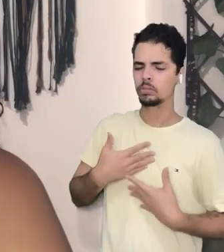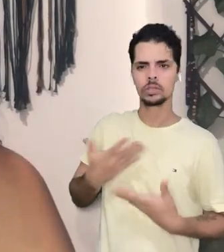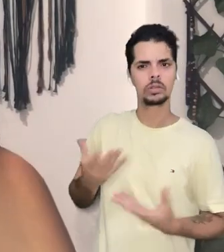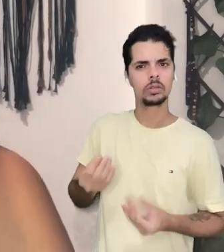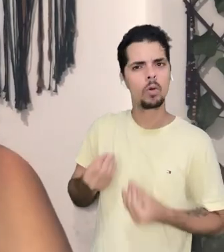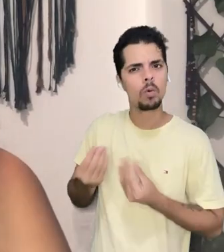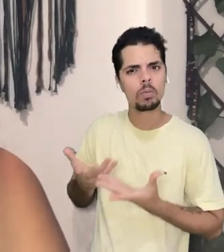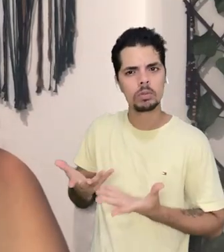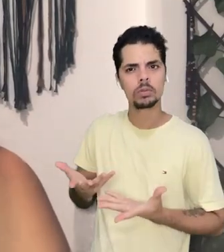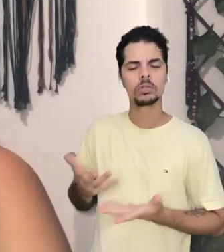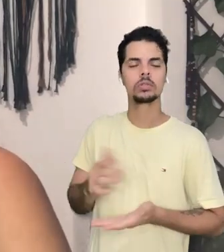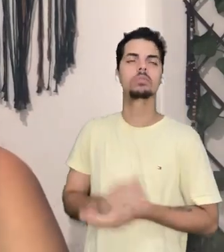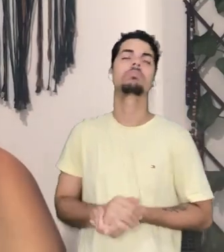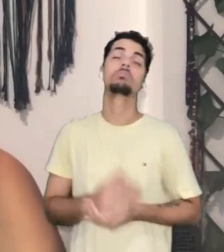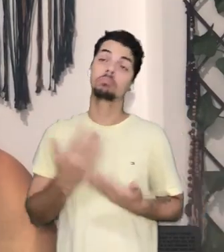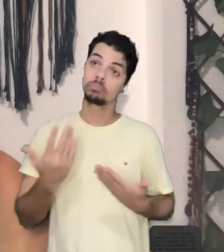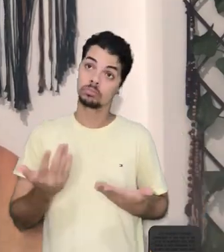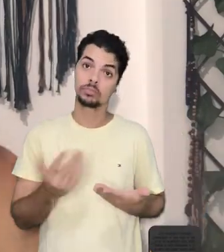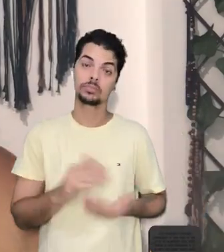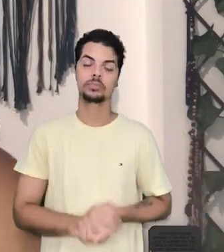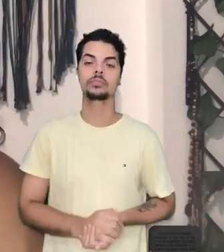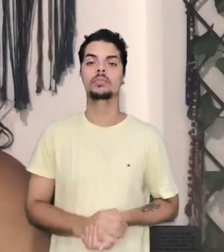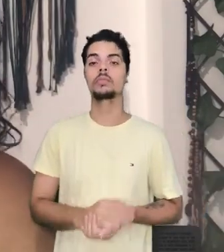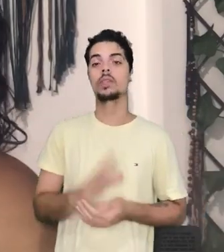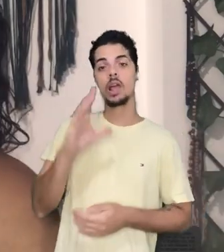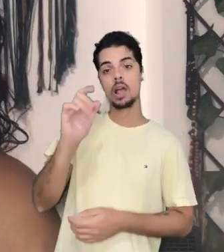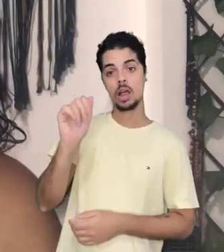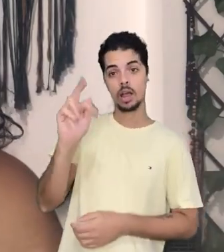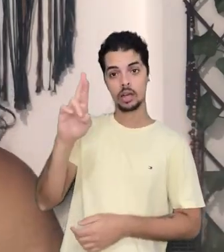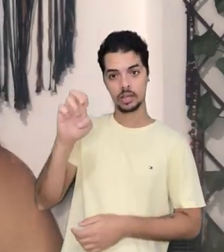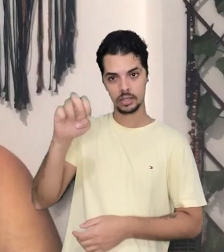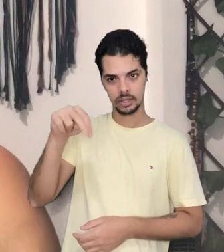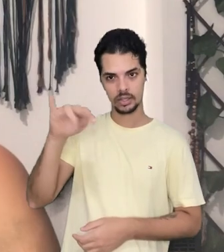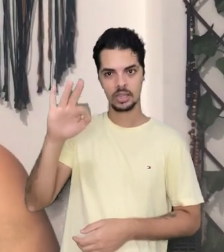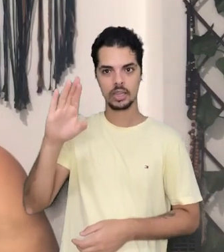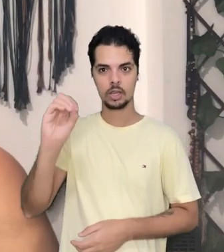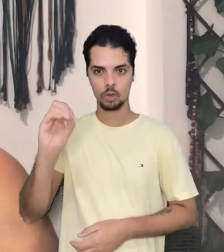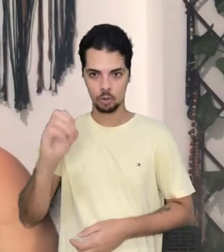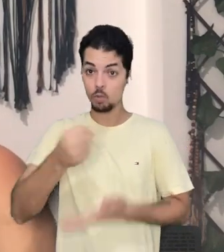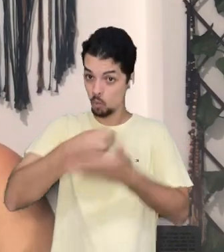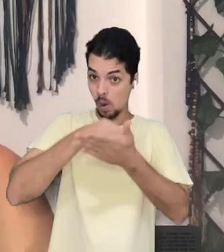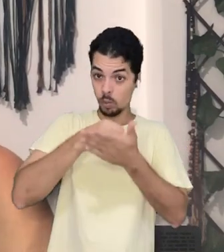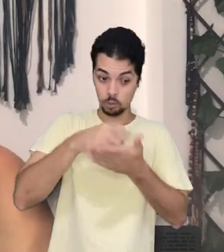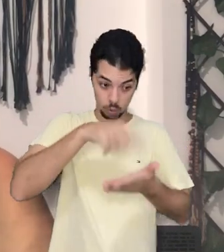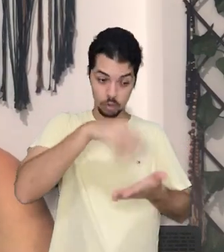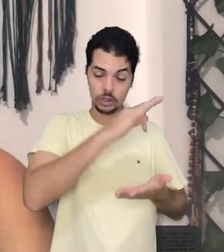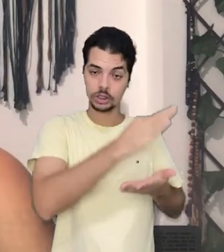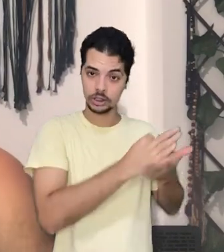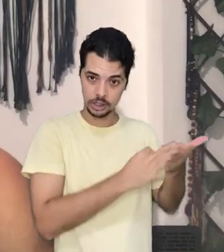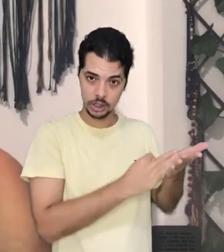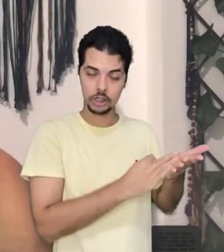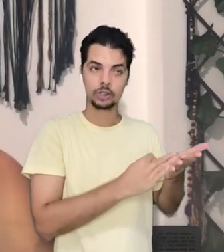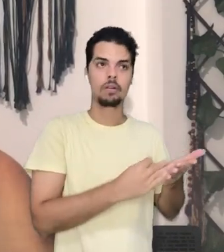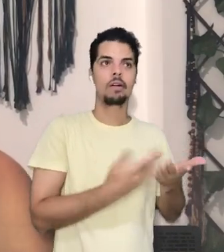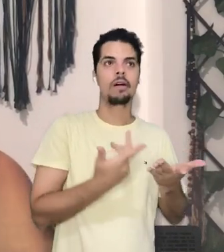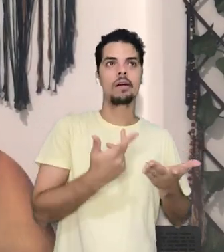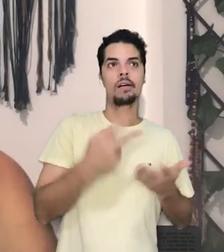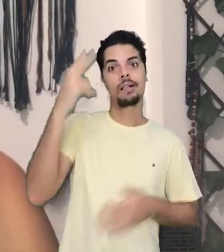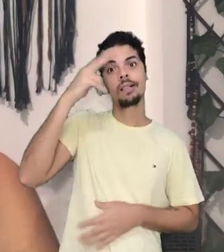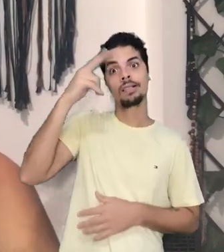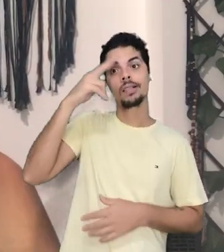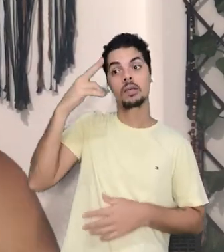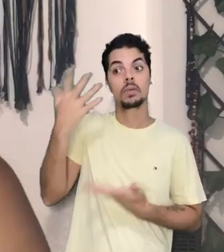Carneiro revela uma tendência de esquecer ou apagar histórias e